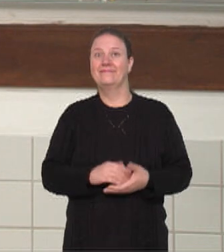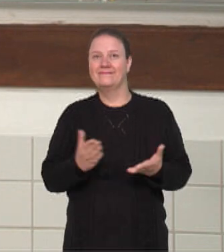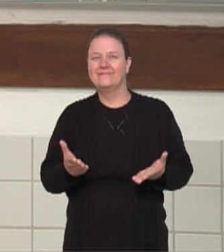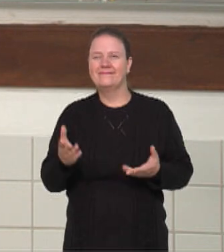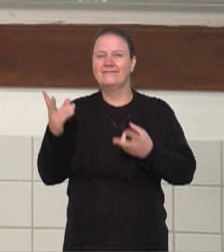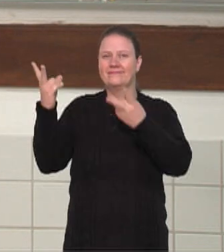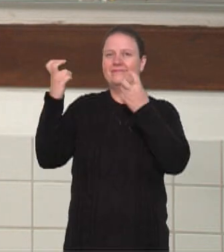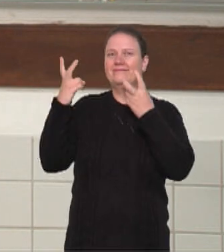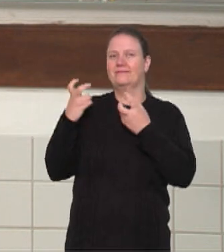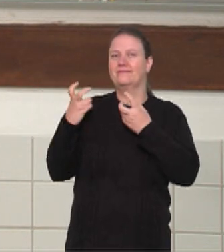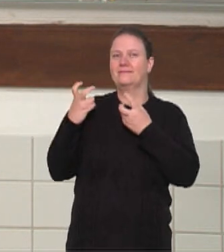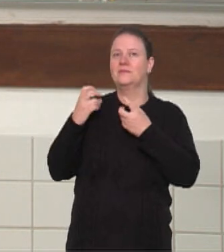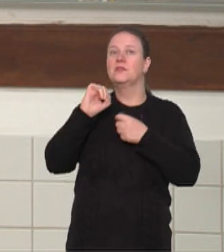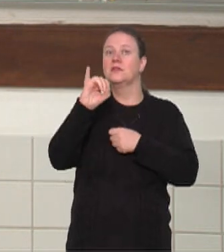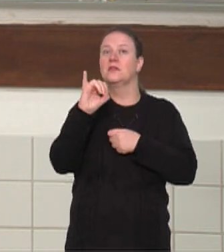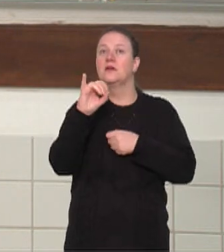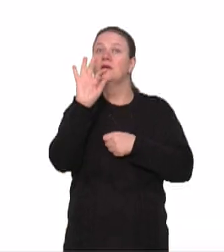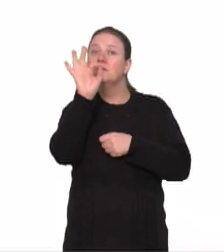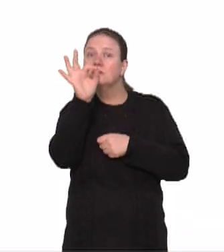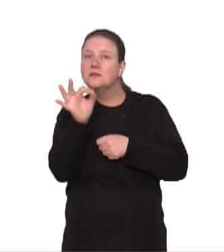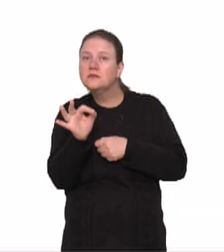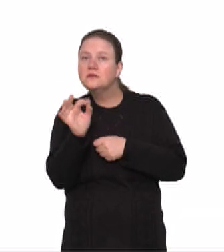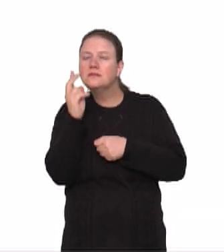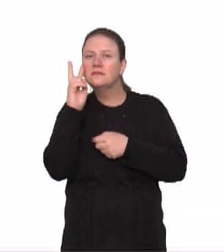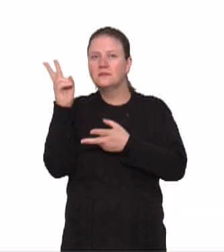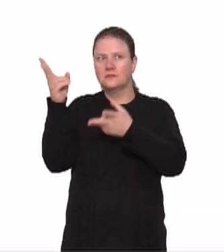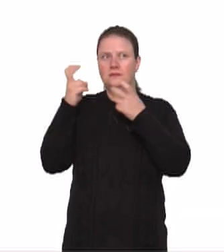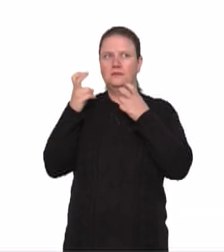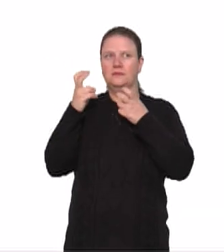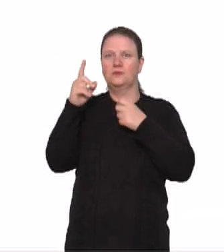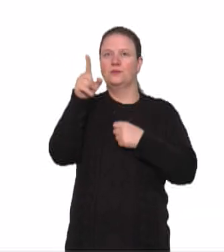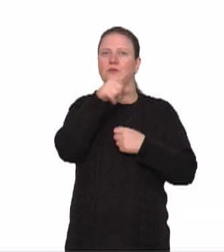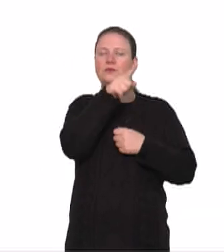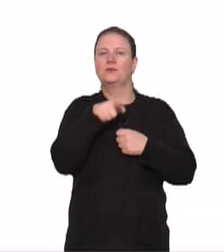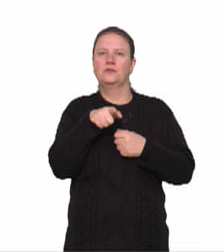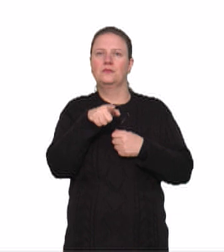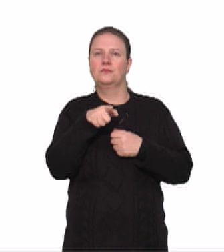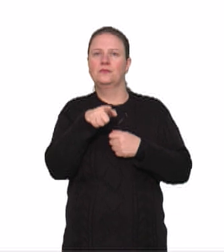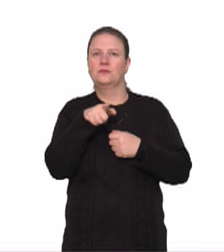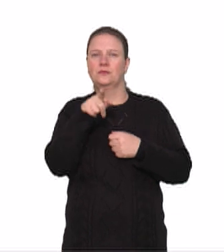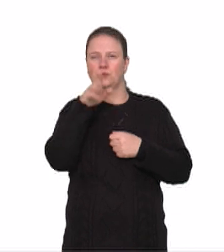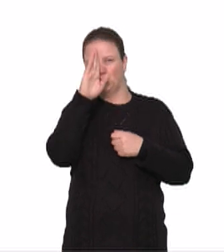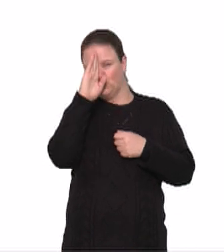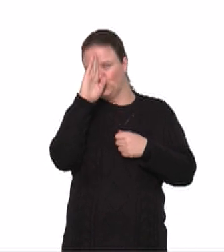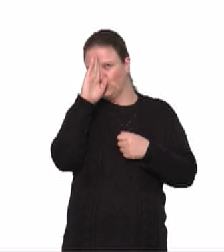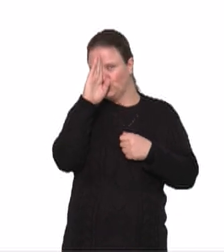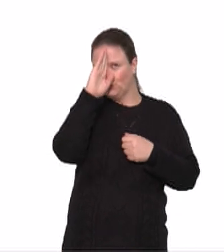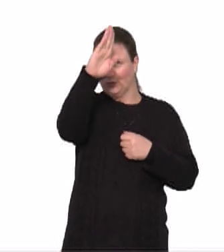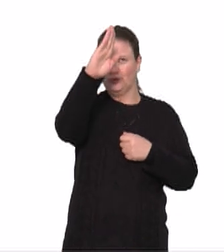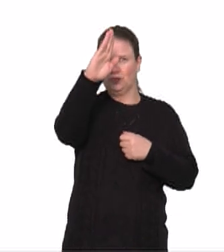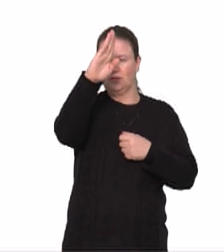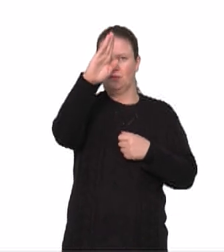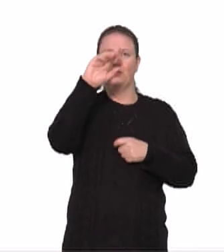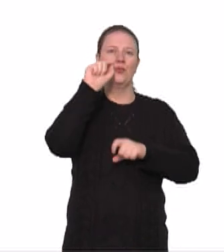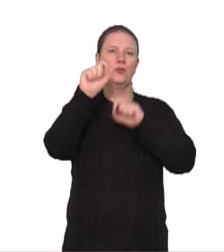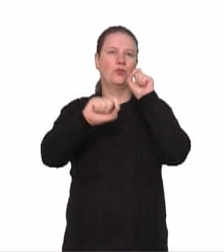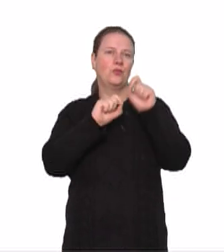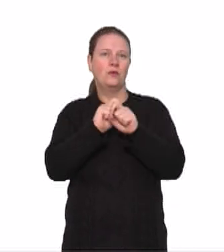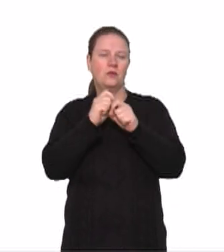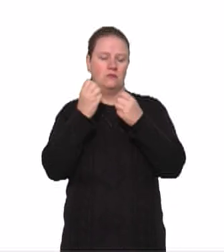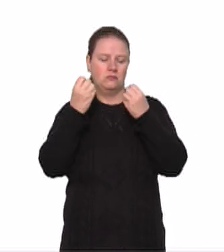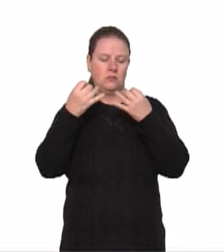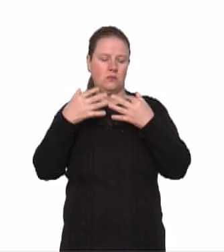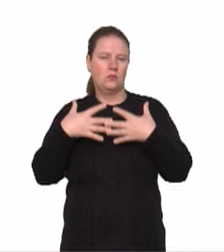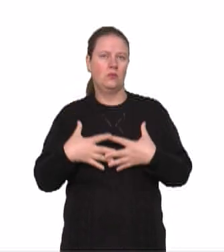Verificando então, pessoal, quem acertou essa questão aí, olha lá, quem marcou um X, na alternativa que aponta lá que discurso